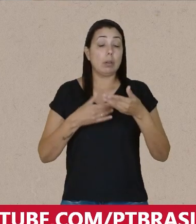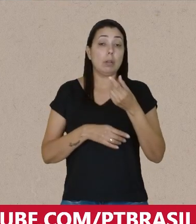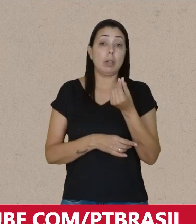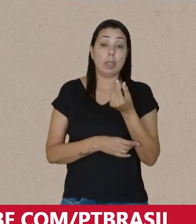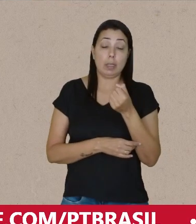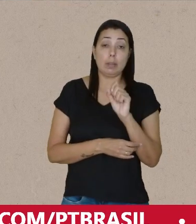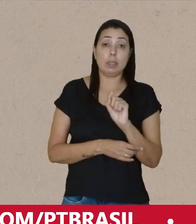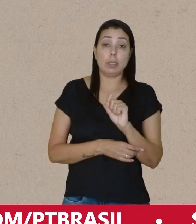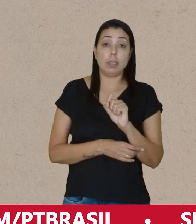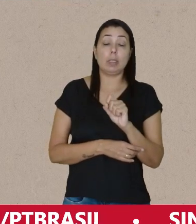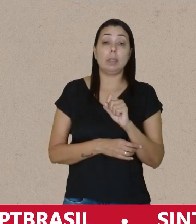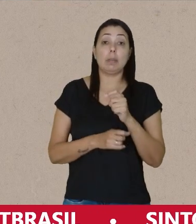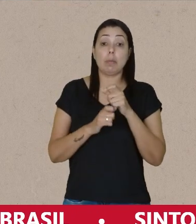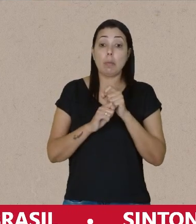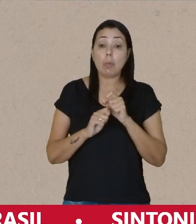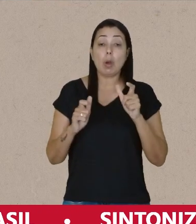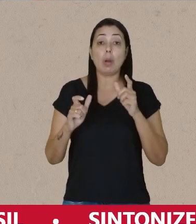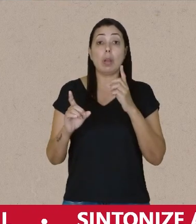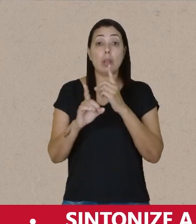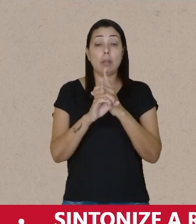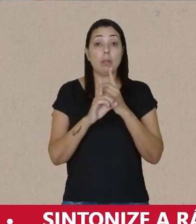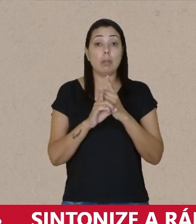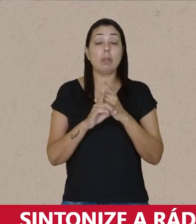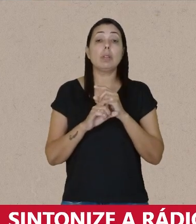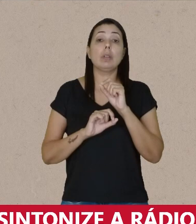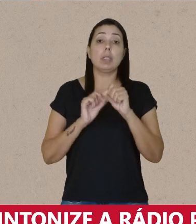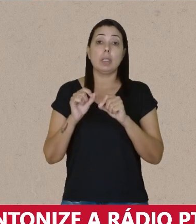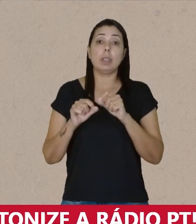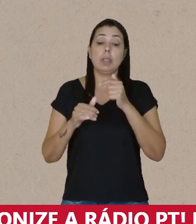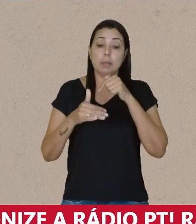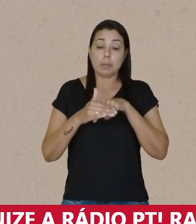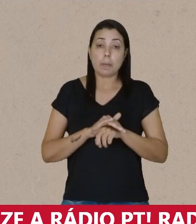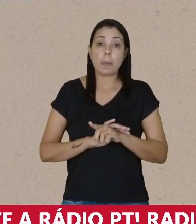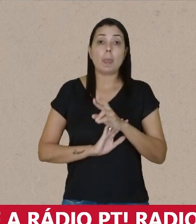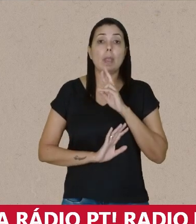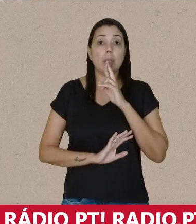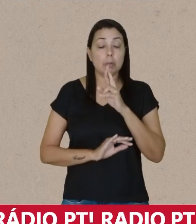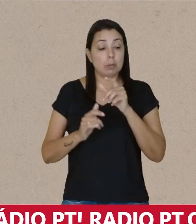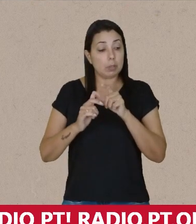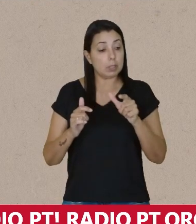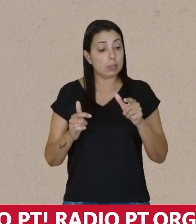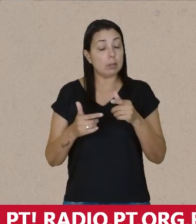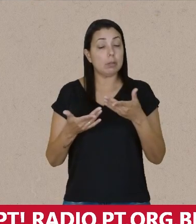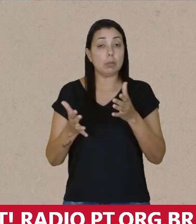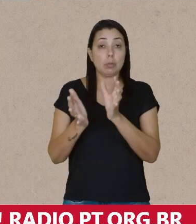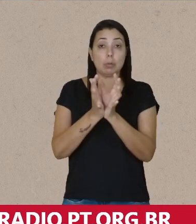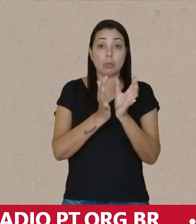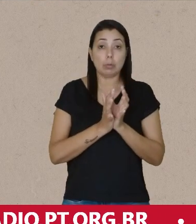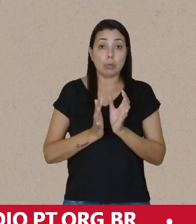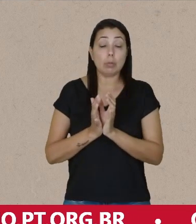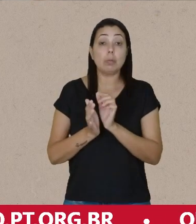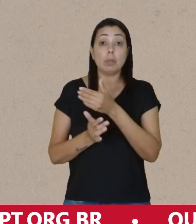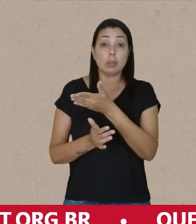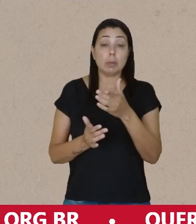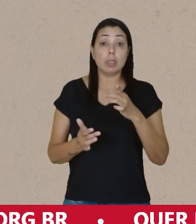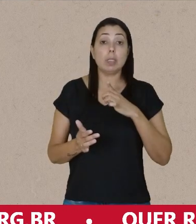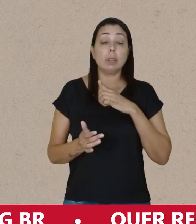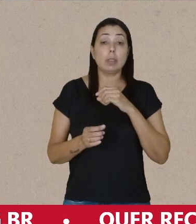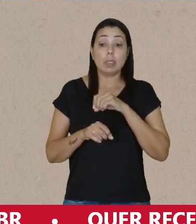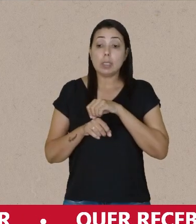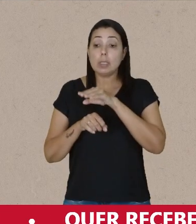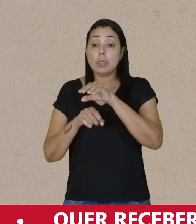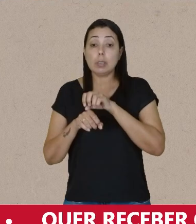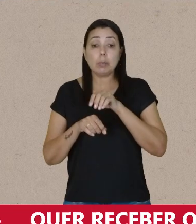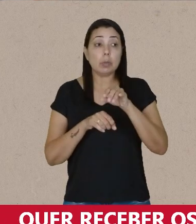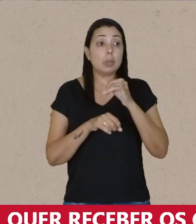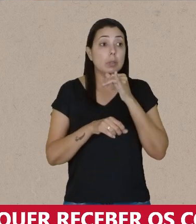preços internos explodem. No entanto, a Petrobras produz internamente. O resultado é uma ampliação dos lucros, e a Petrobras, em boa medida, distribui, por